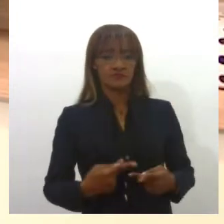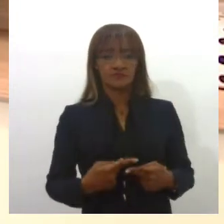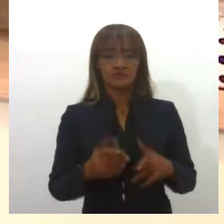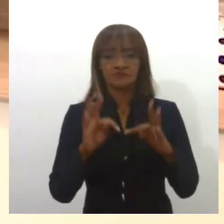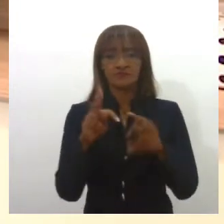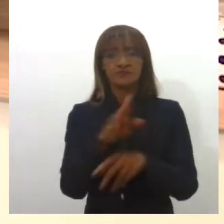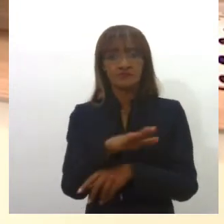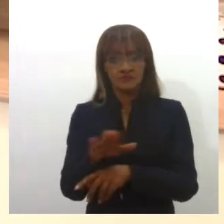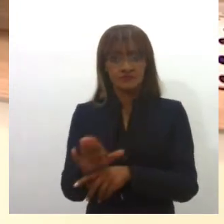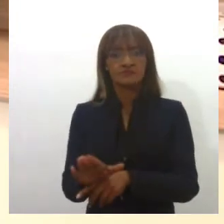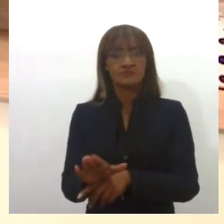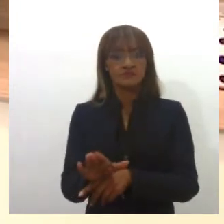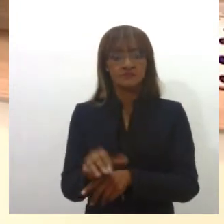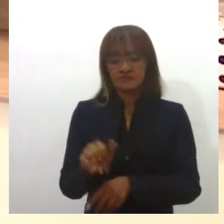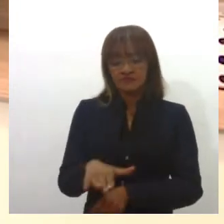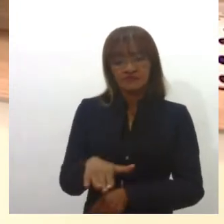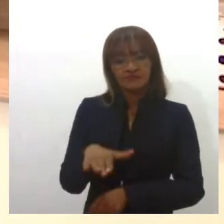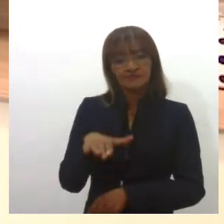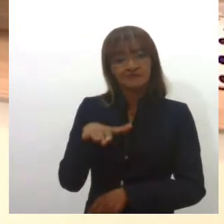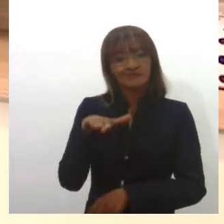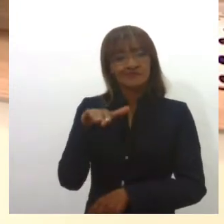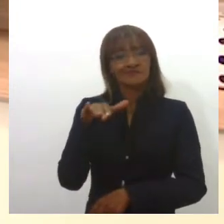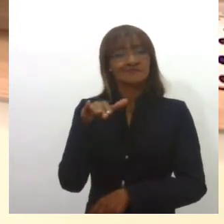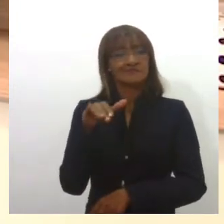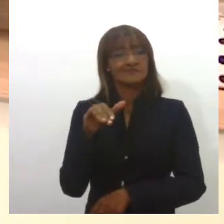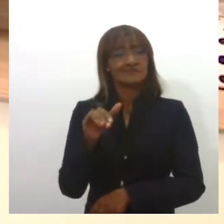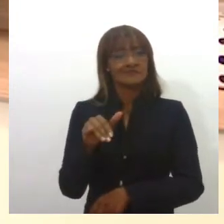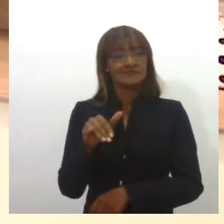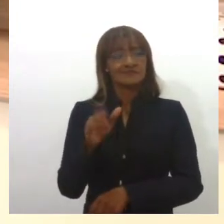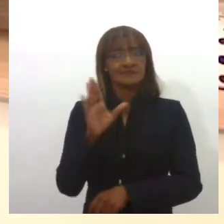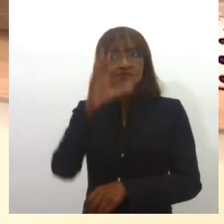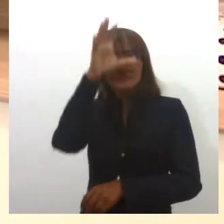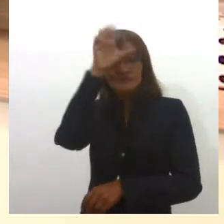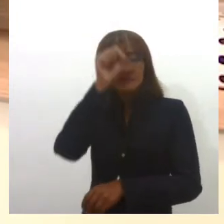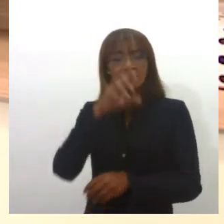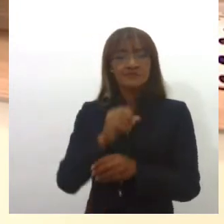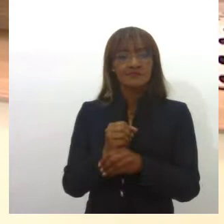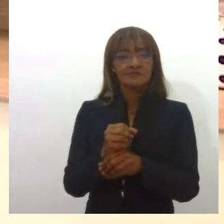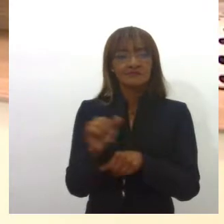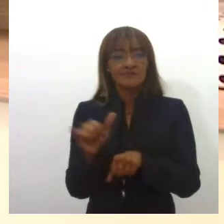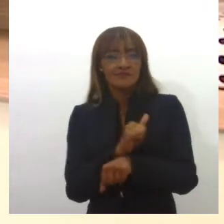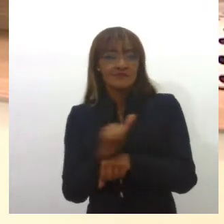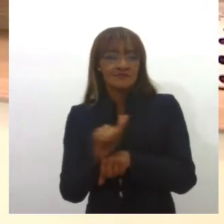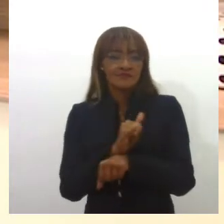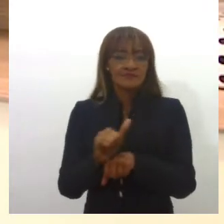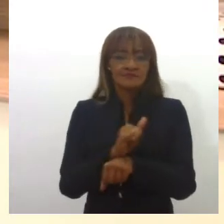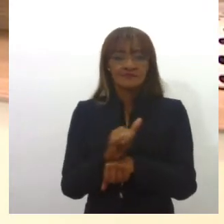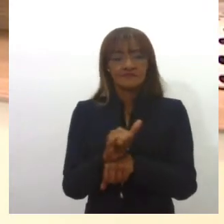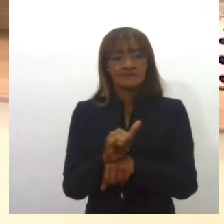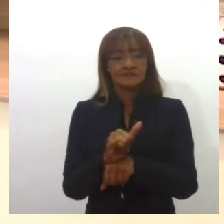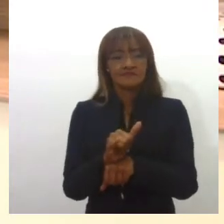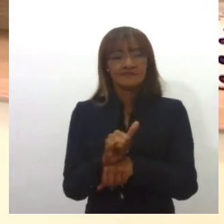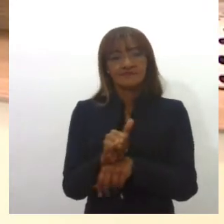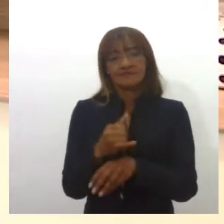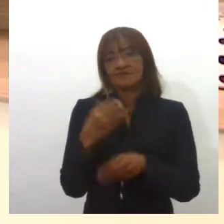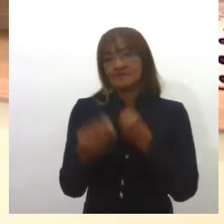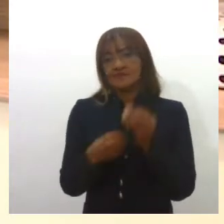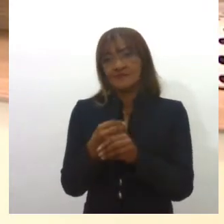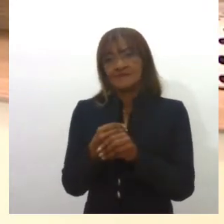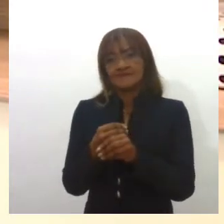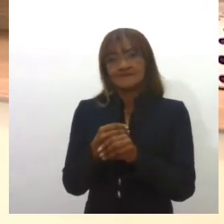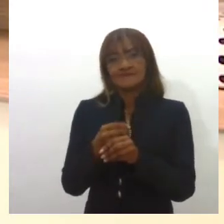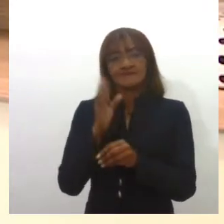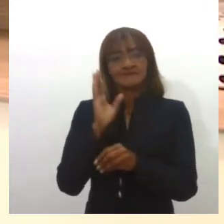criança, né, desde pequena, inclusive no berço, aprende alguns mecanismos em que ela, por exemplo, chantageia os